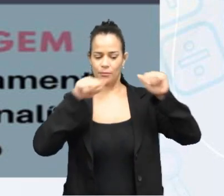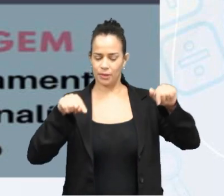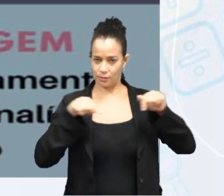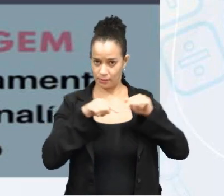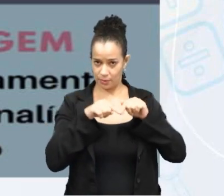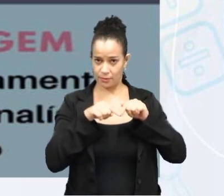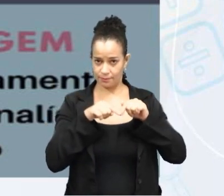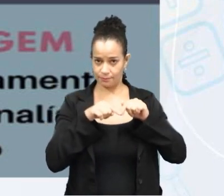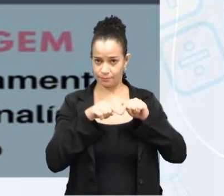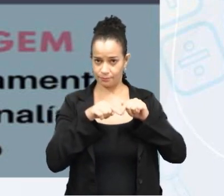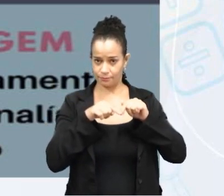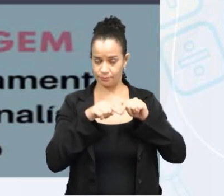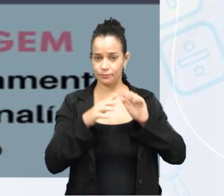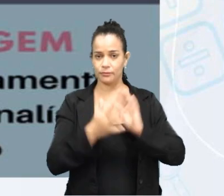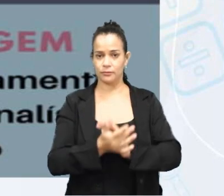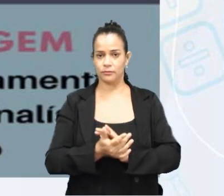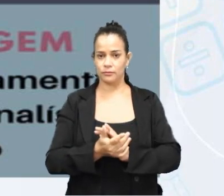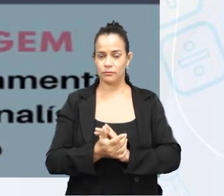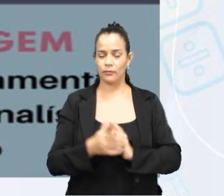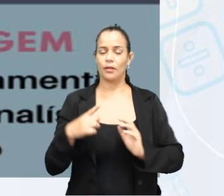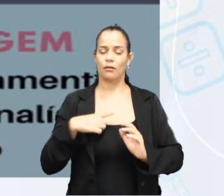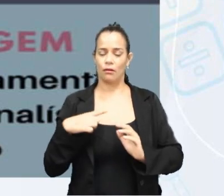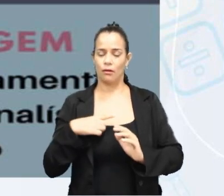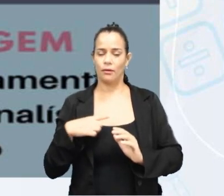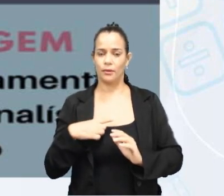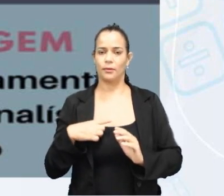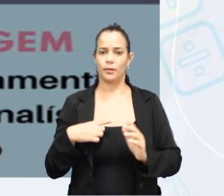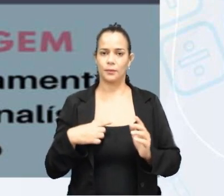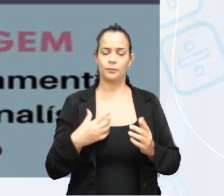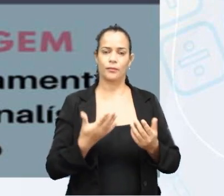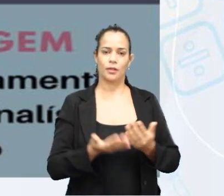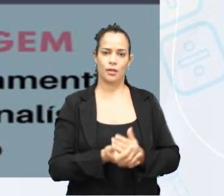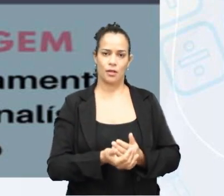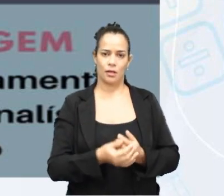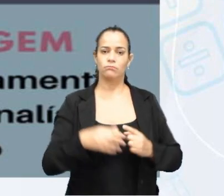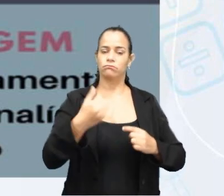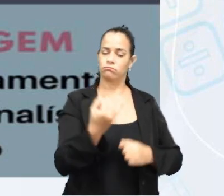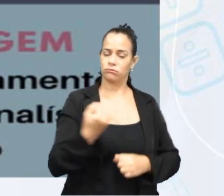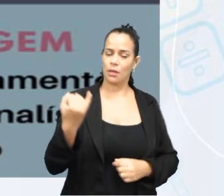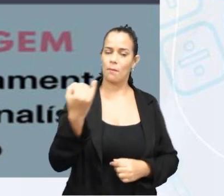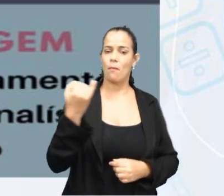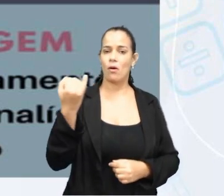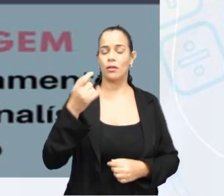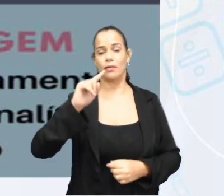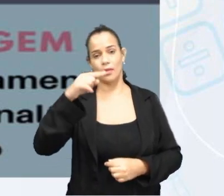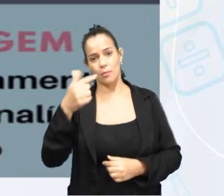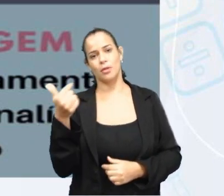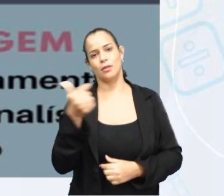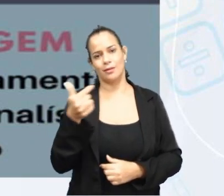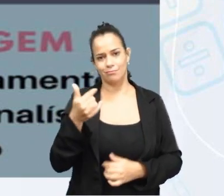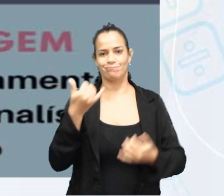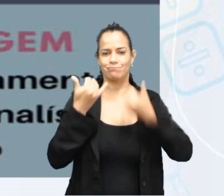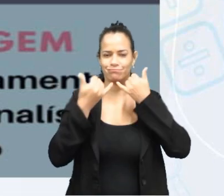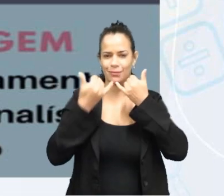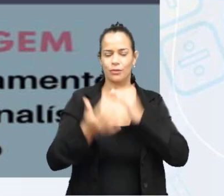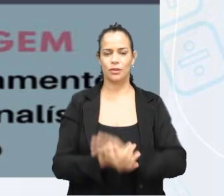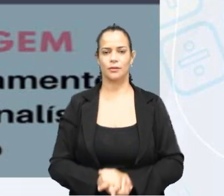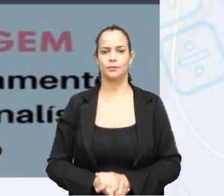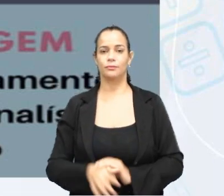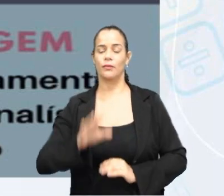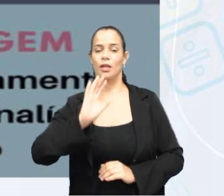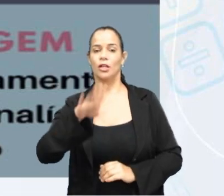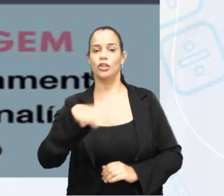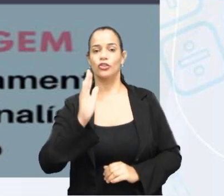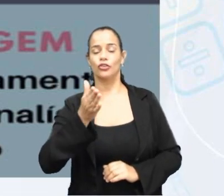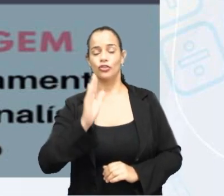invertida? Onde, na verdade, as informações essenciais vêm primeiro e depois as informações secundárias. Já a reportagem,